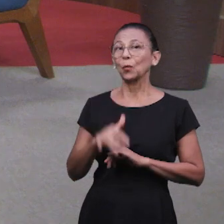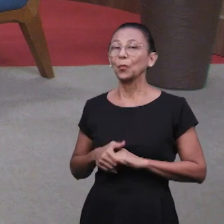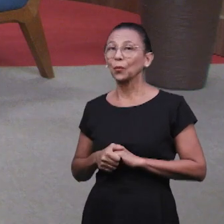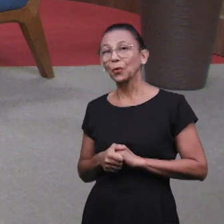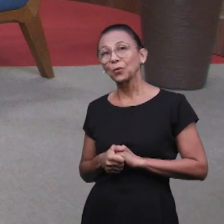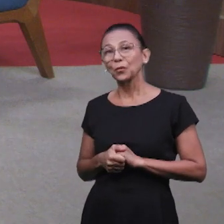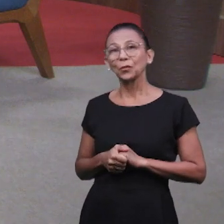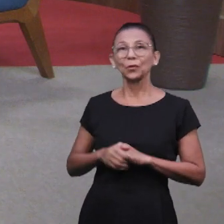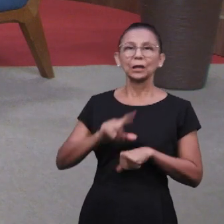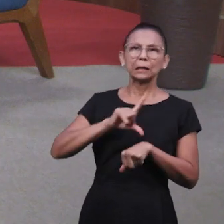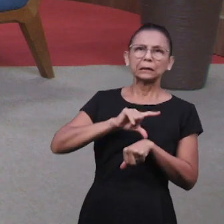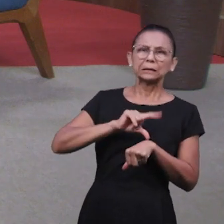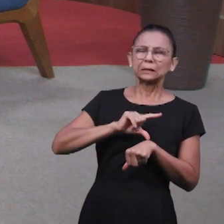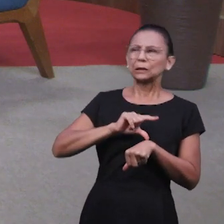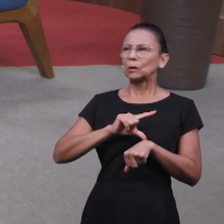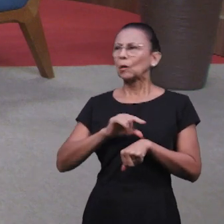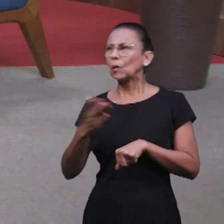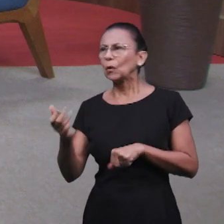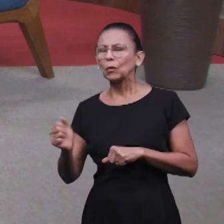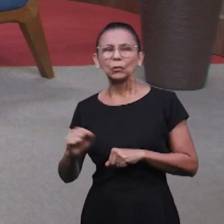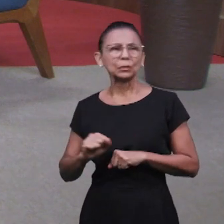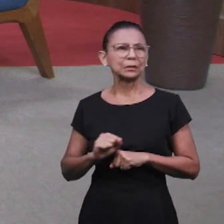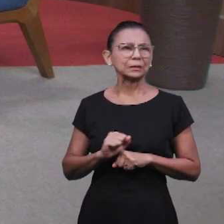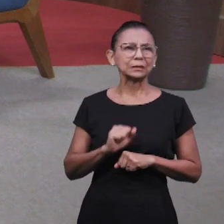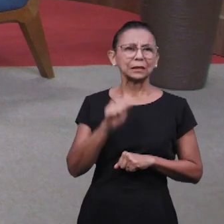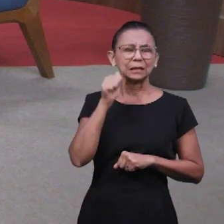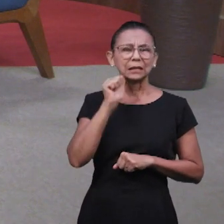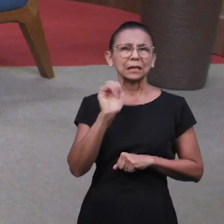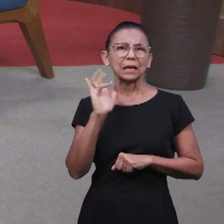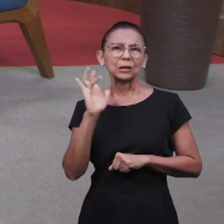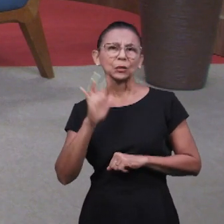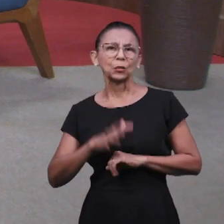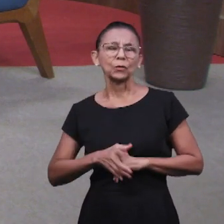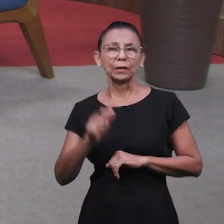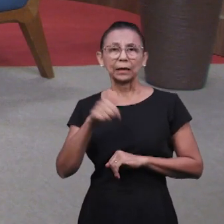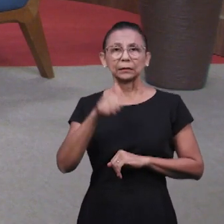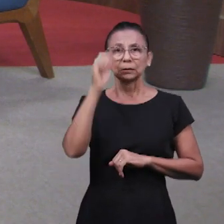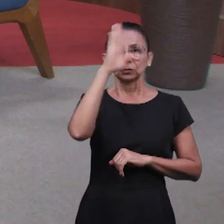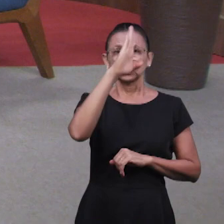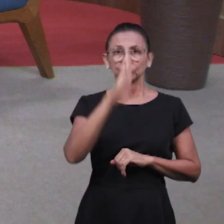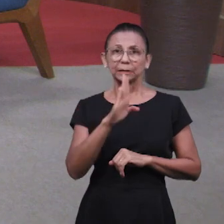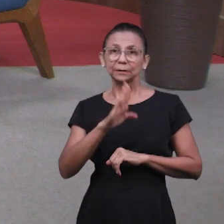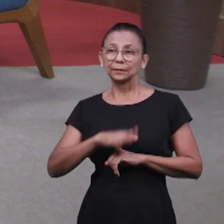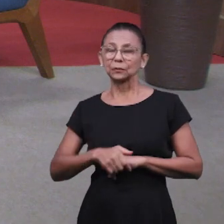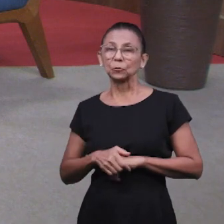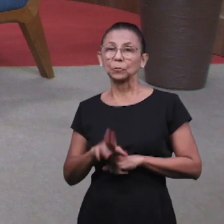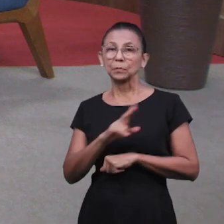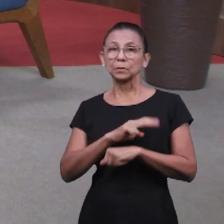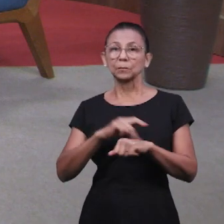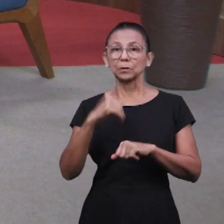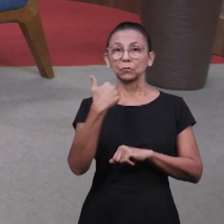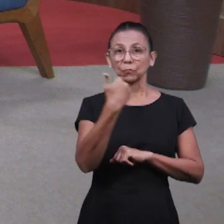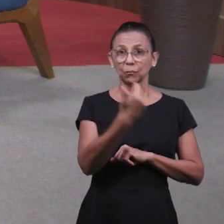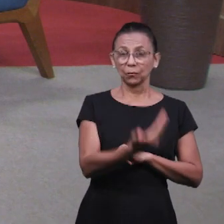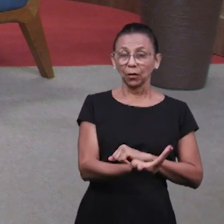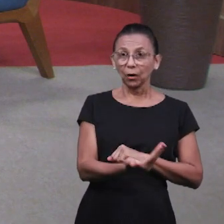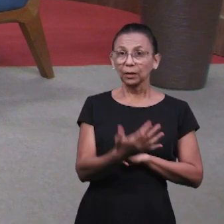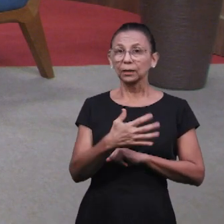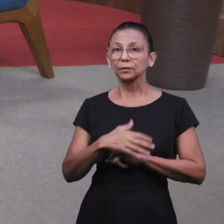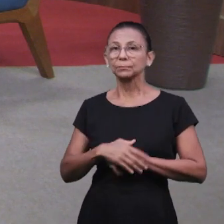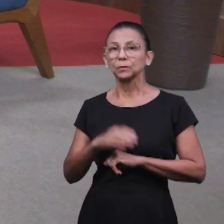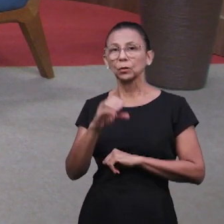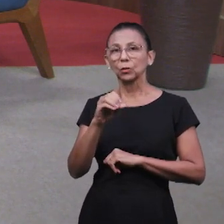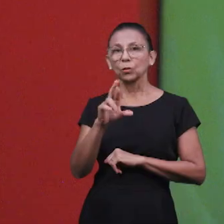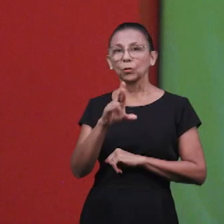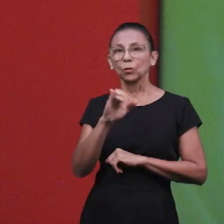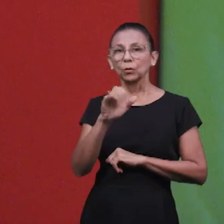mundo esperando que hora que ela vai chegar, tá chegando. No Oriente, não. Lá a grande